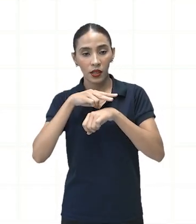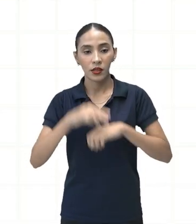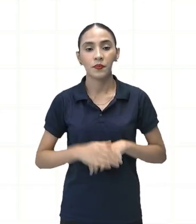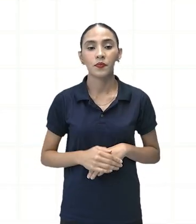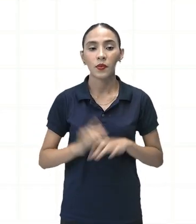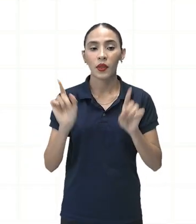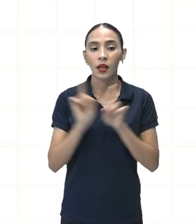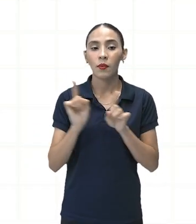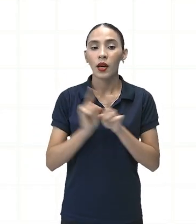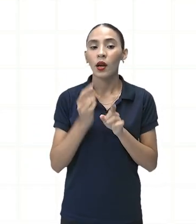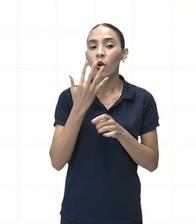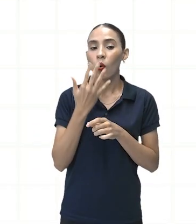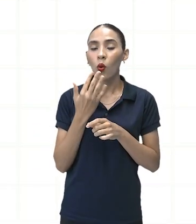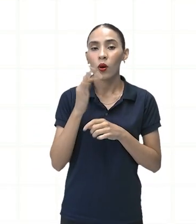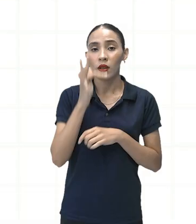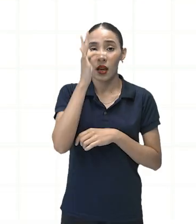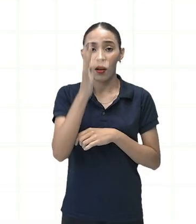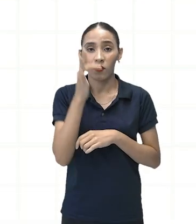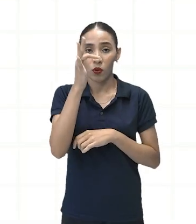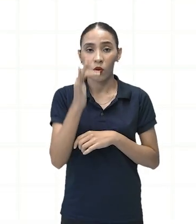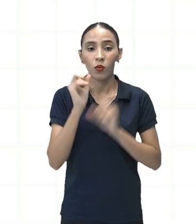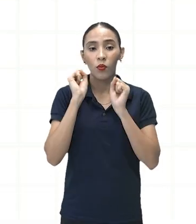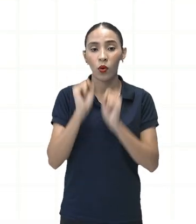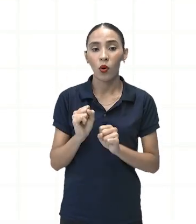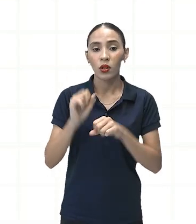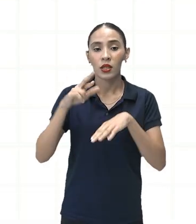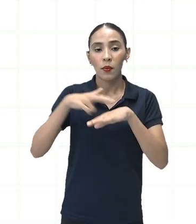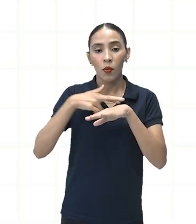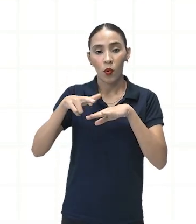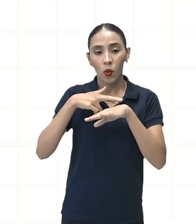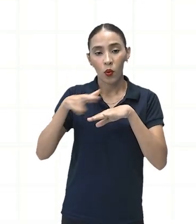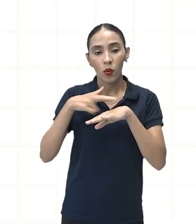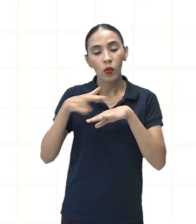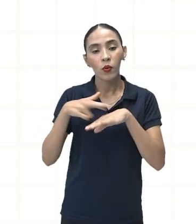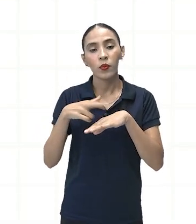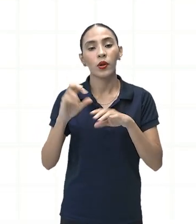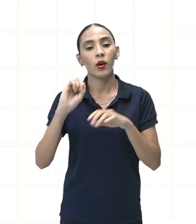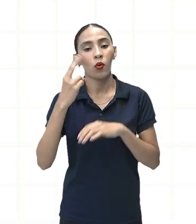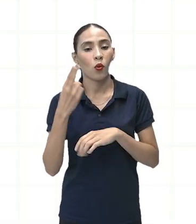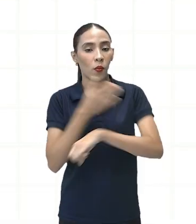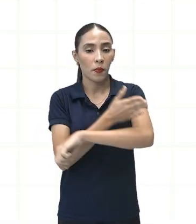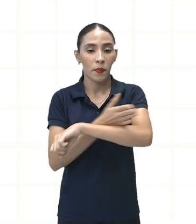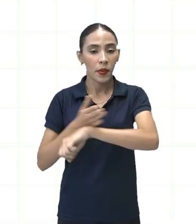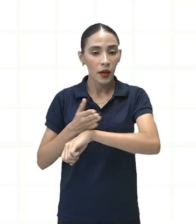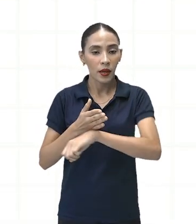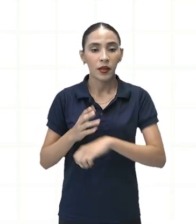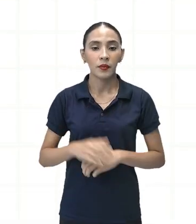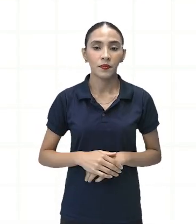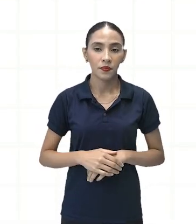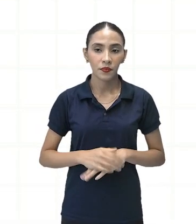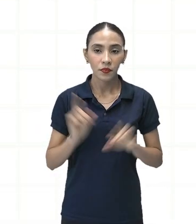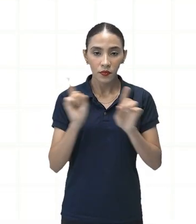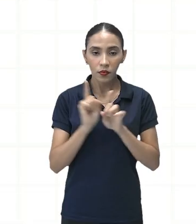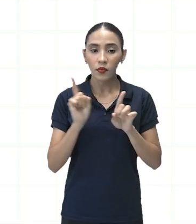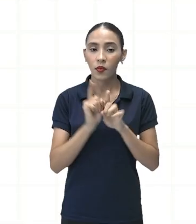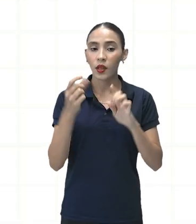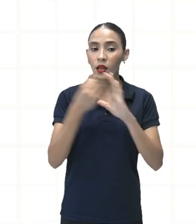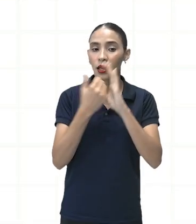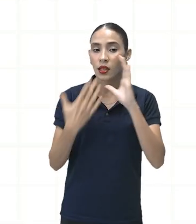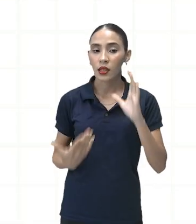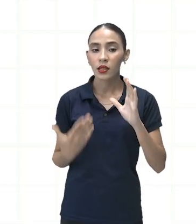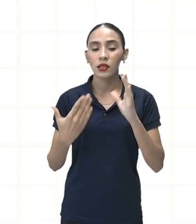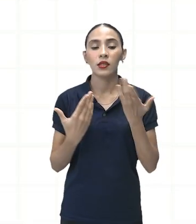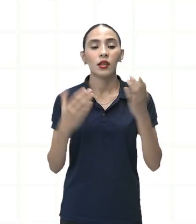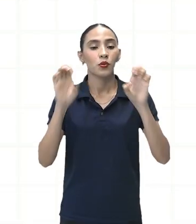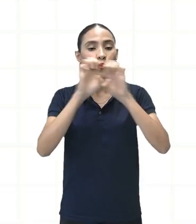verde, característica cor da flor, onde as flores poderiam ser de coloração púrpura ou branca, característica